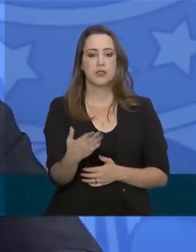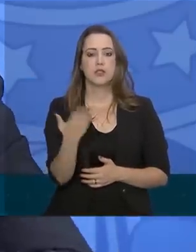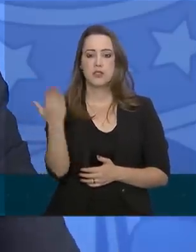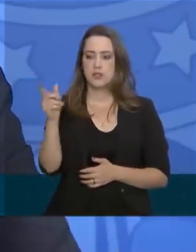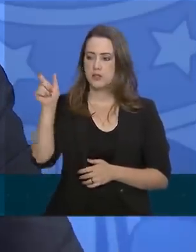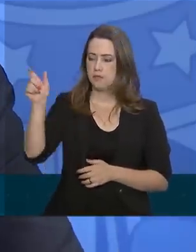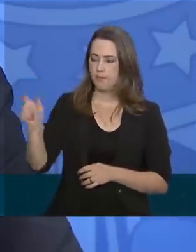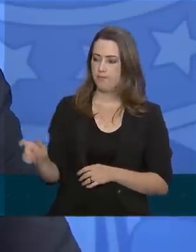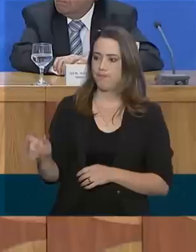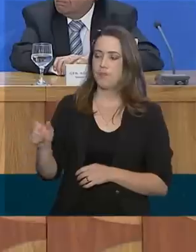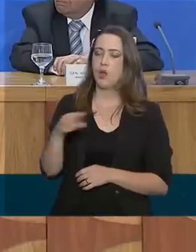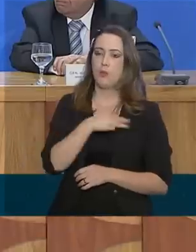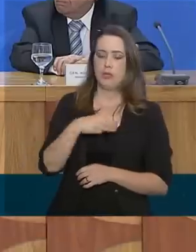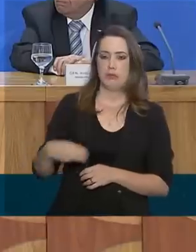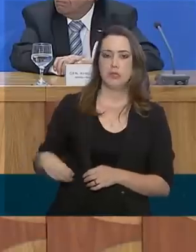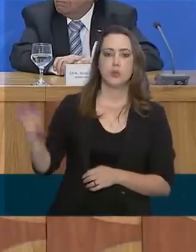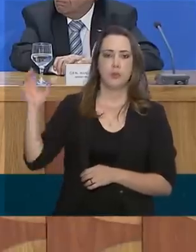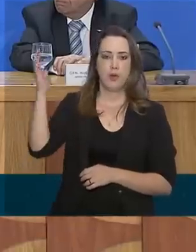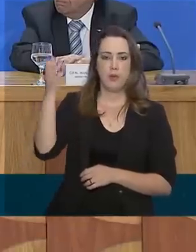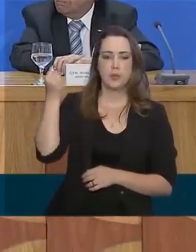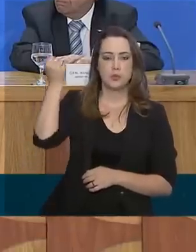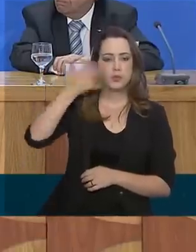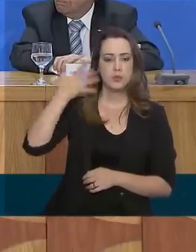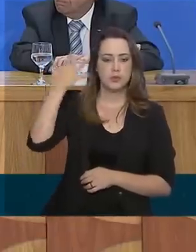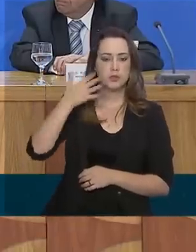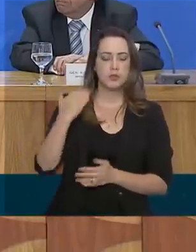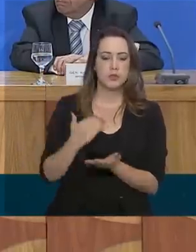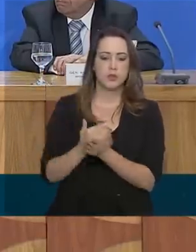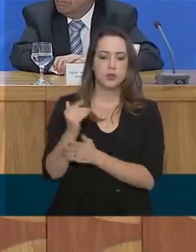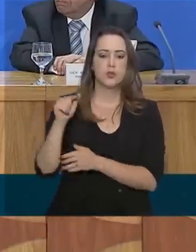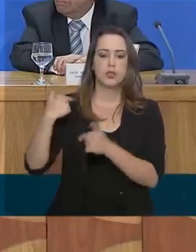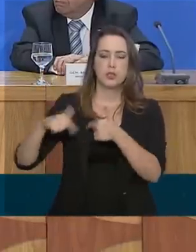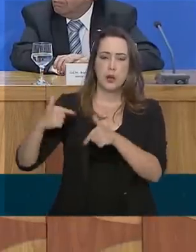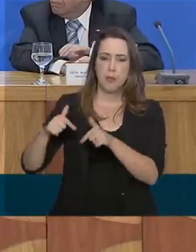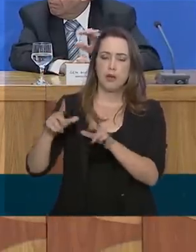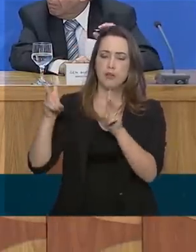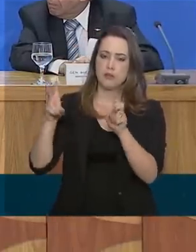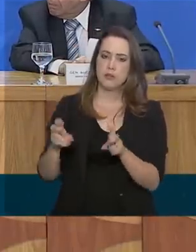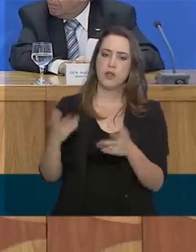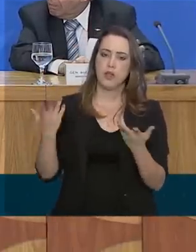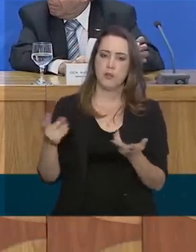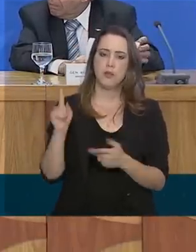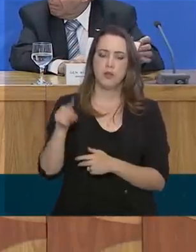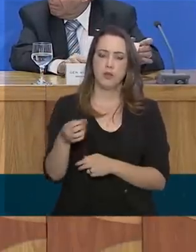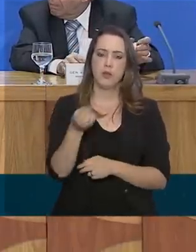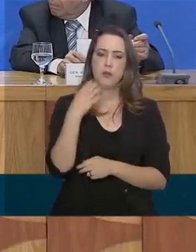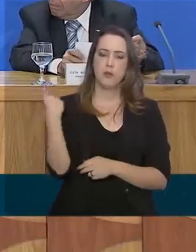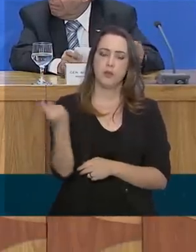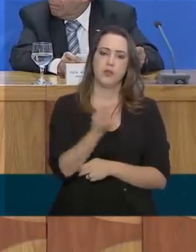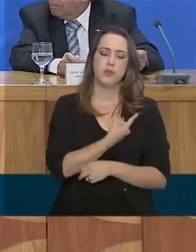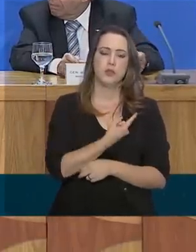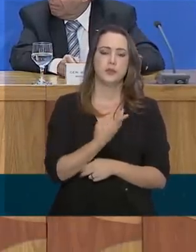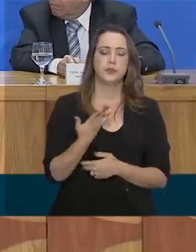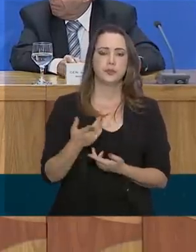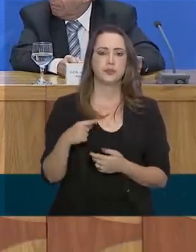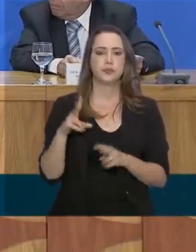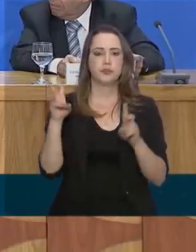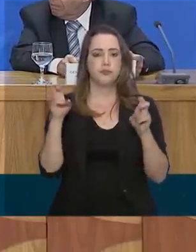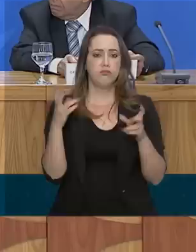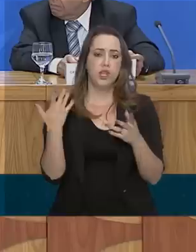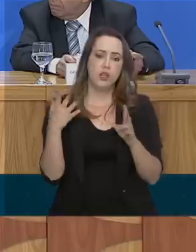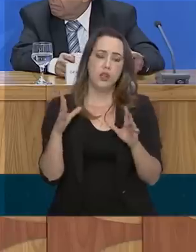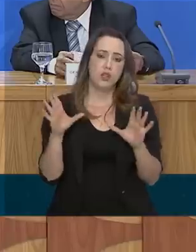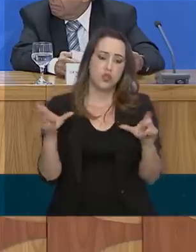horas pela exploração ele vai continuar trabalhando nesse sentido é interesse de todos nós a é conter o desmatamento